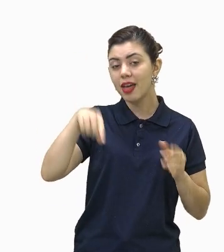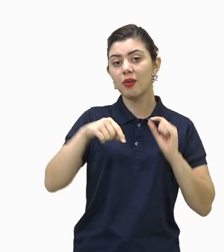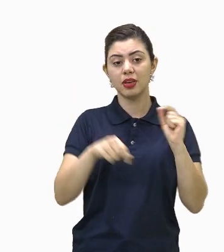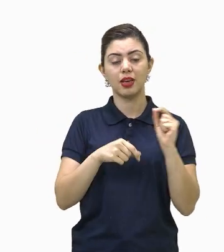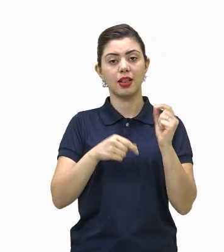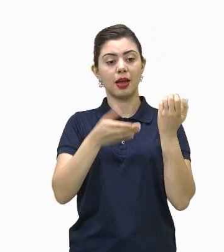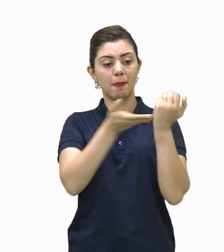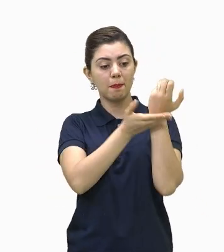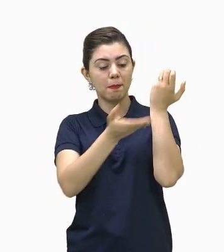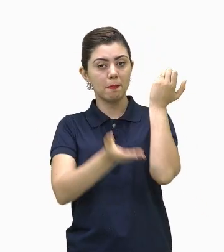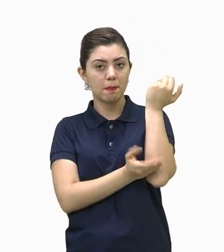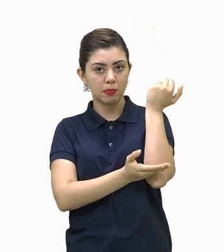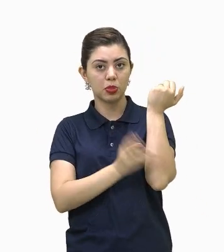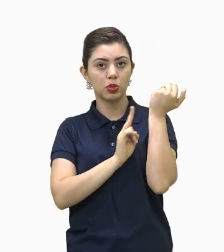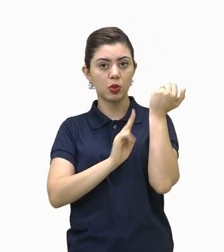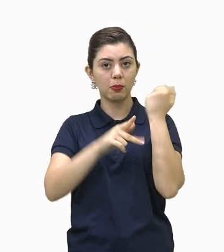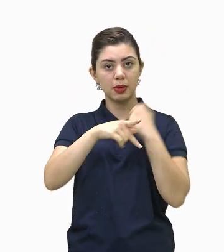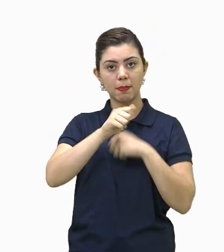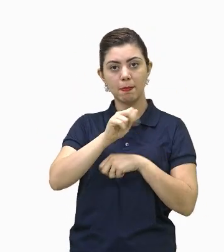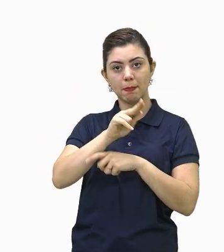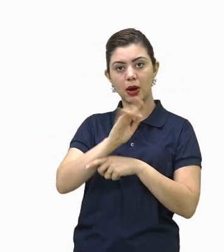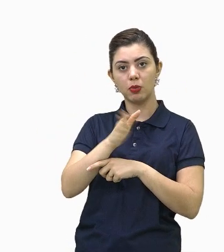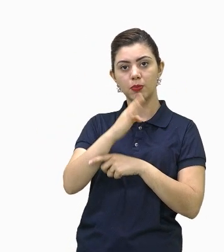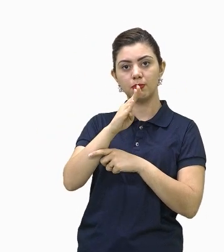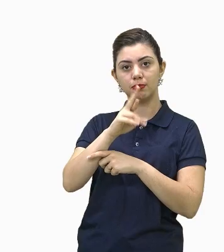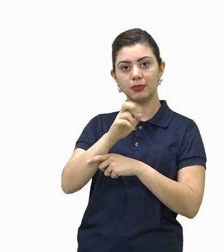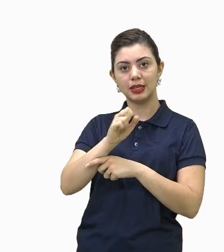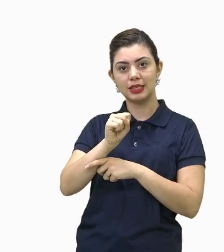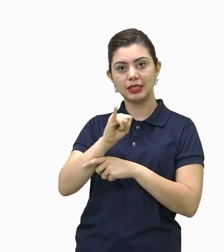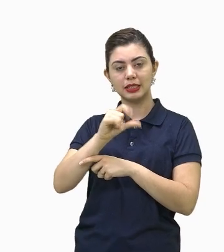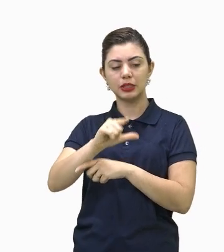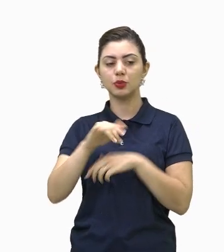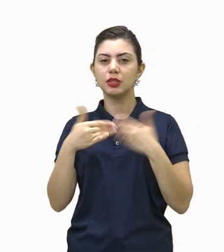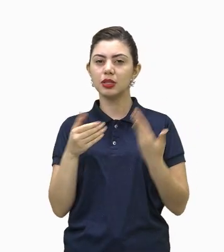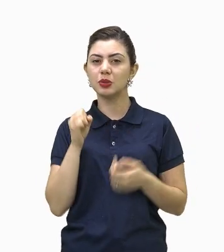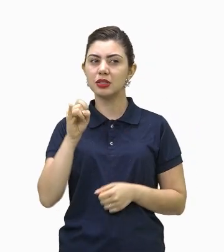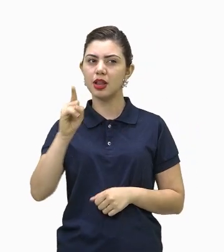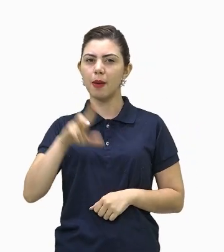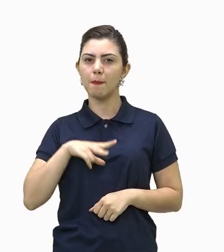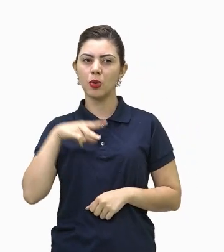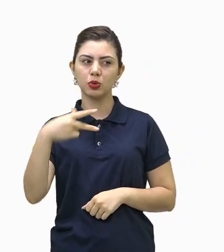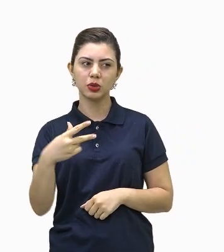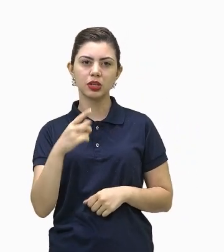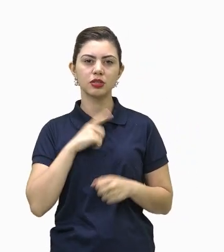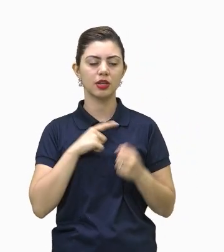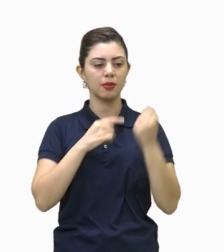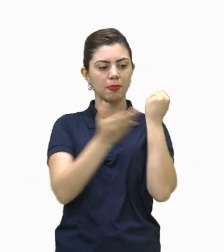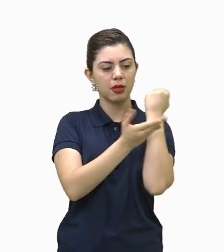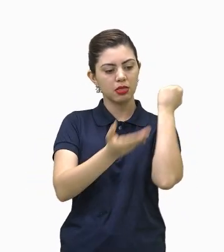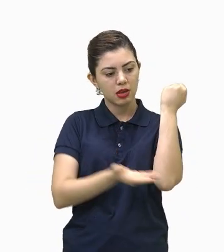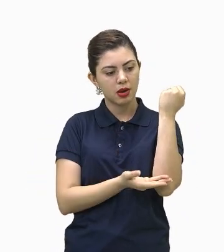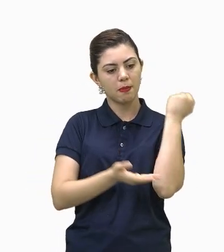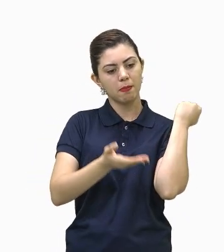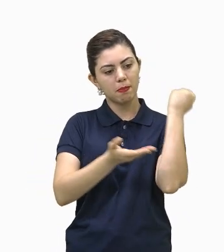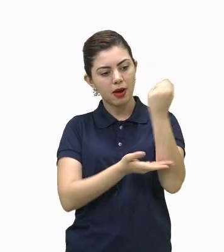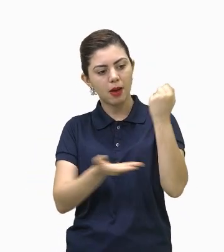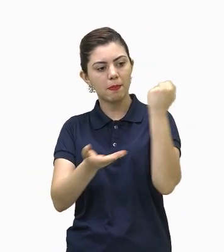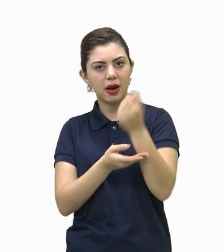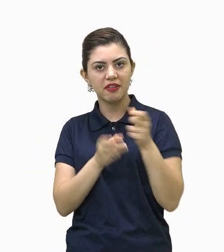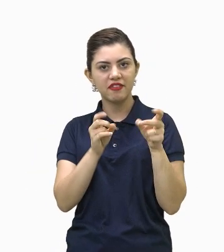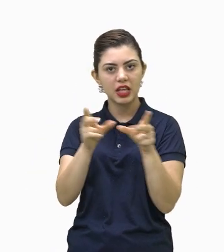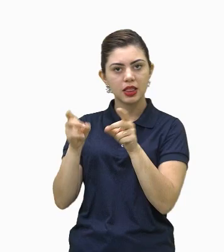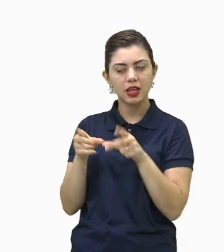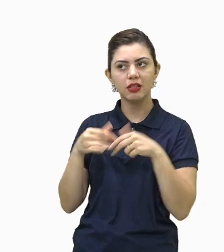pau-brasil. Então, se os portugueses estão ali tirando essa madeira, é claro que os franceses também vão